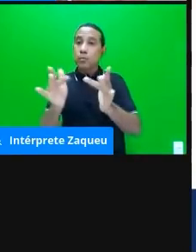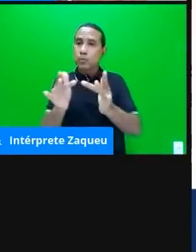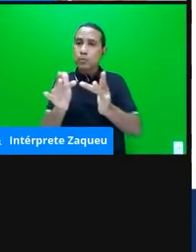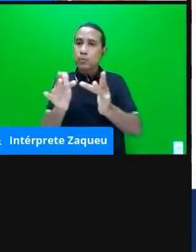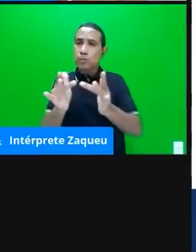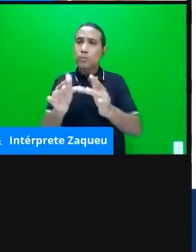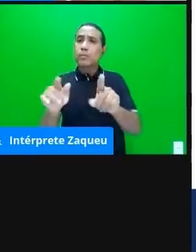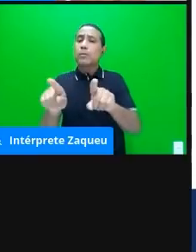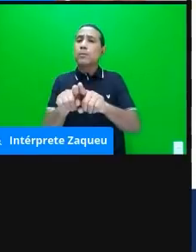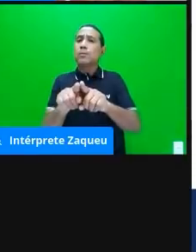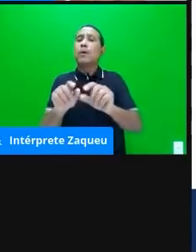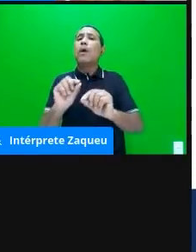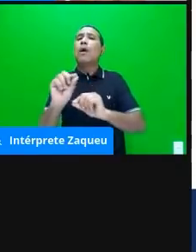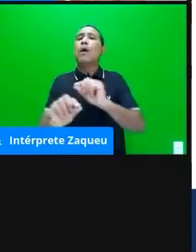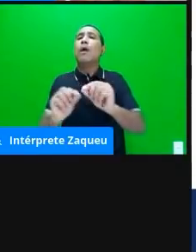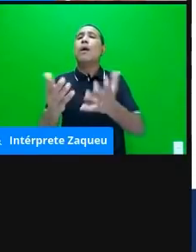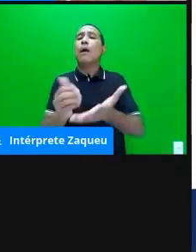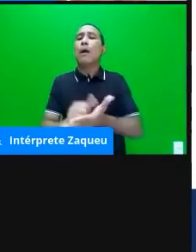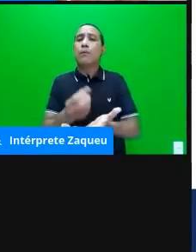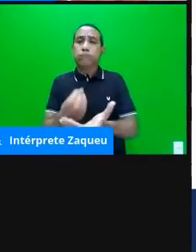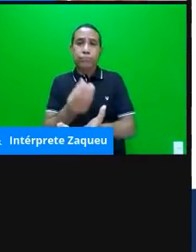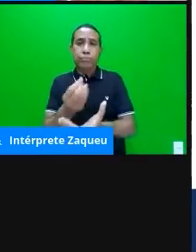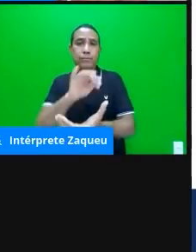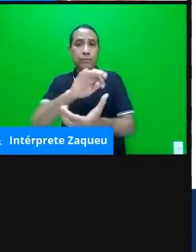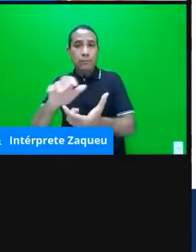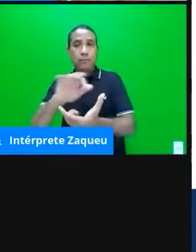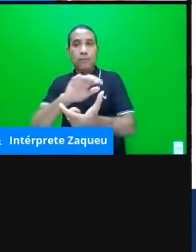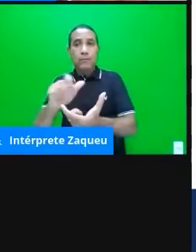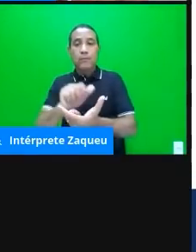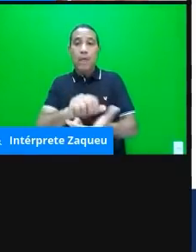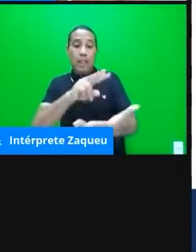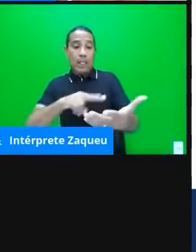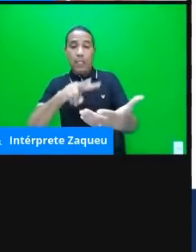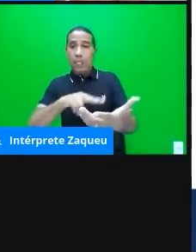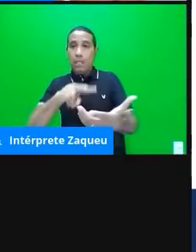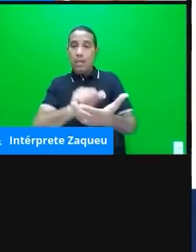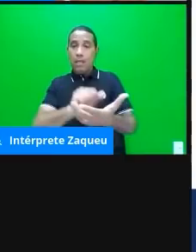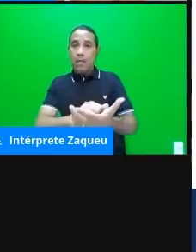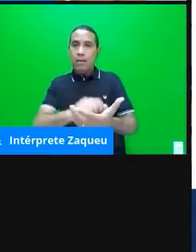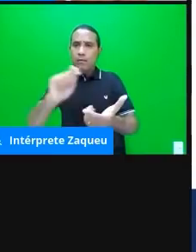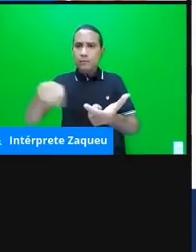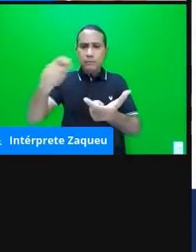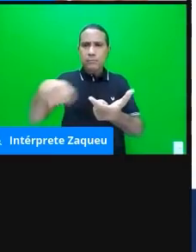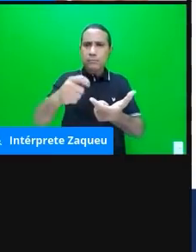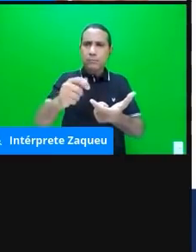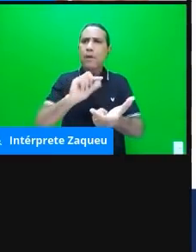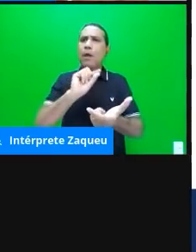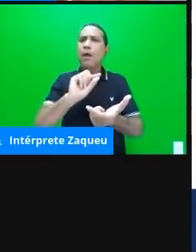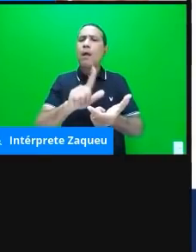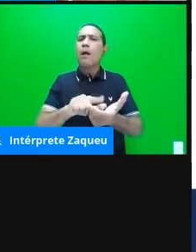sinais gráficos com autonomia e fluência. Compreender